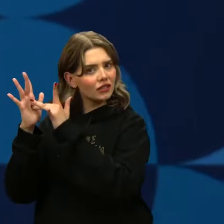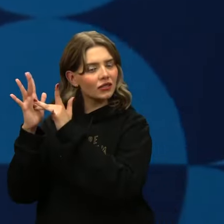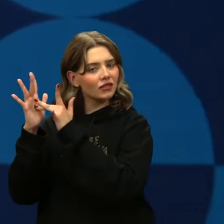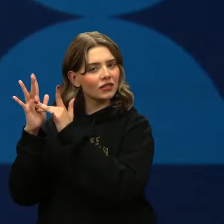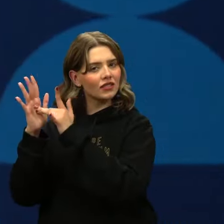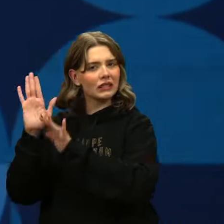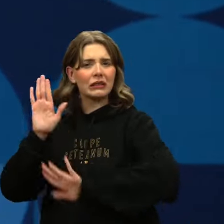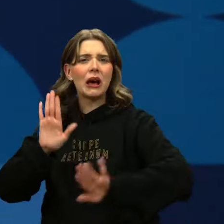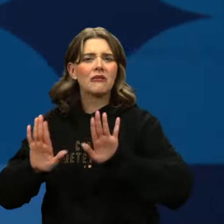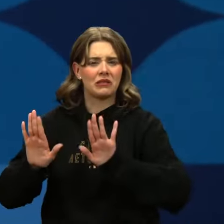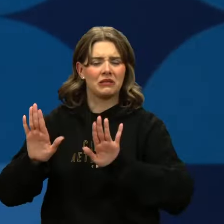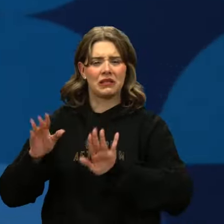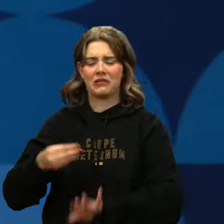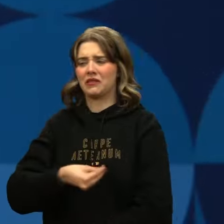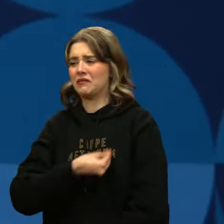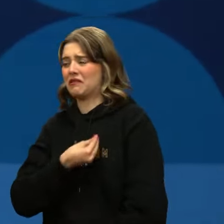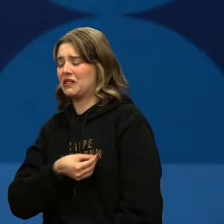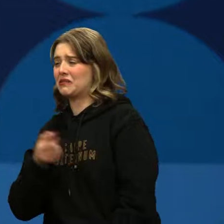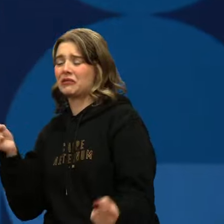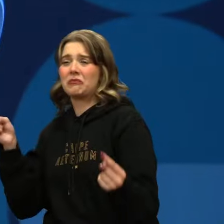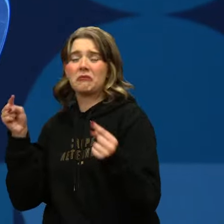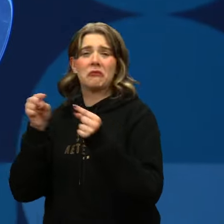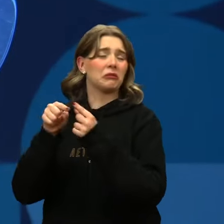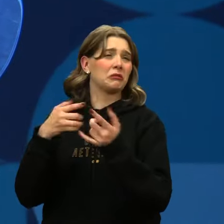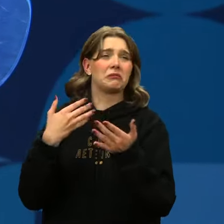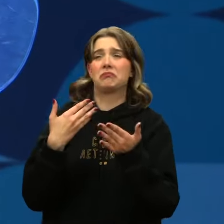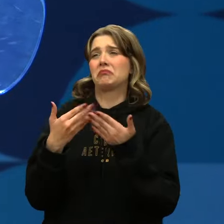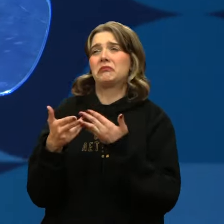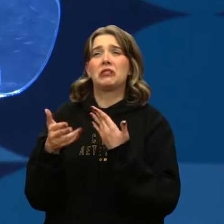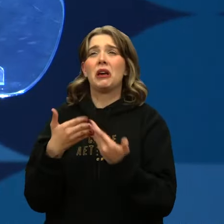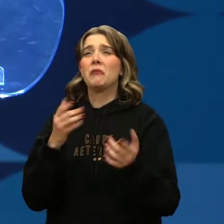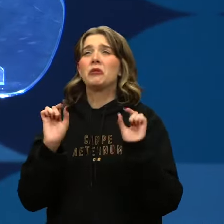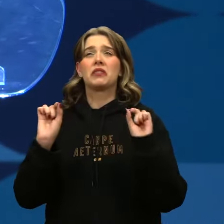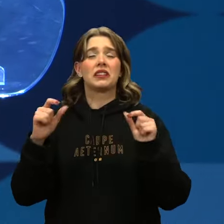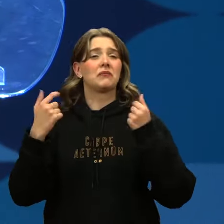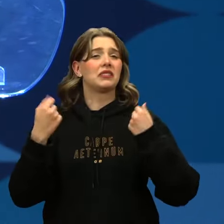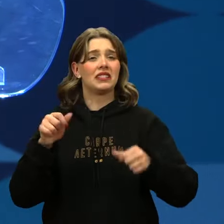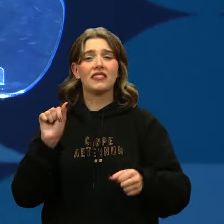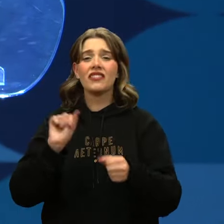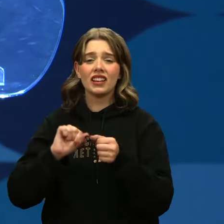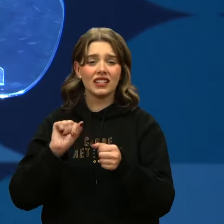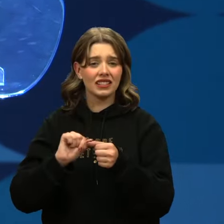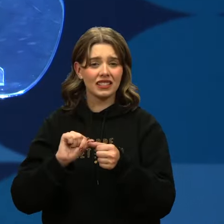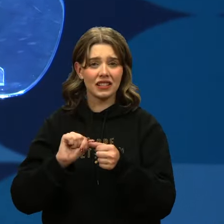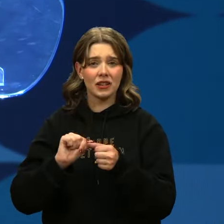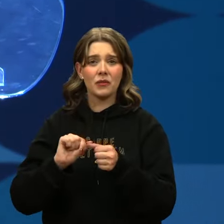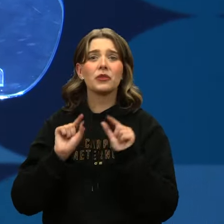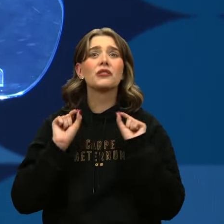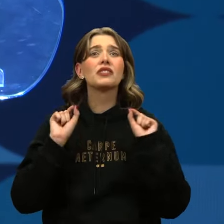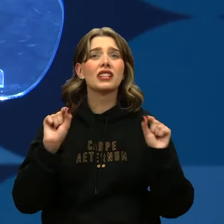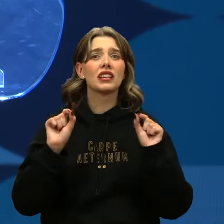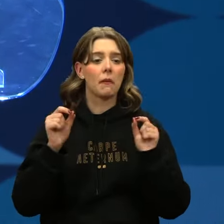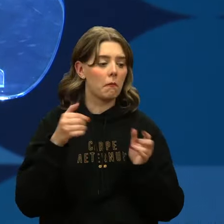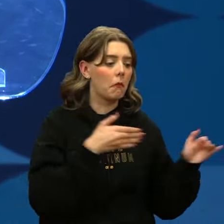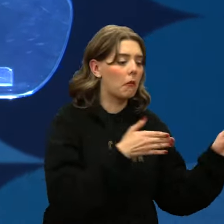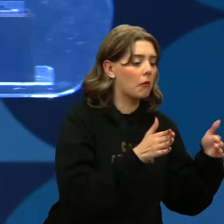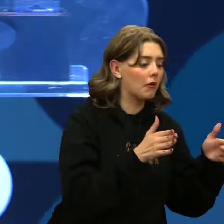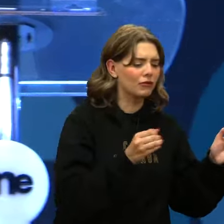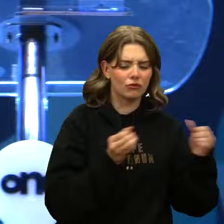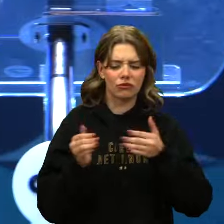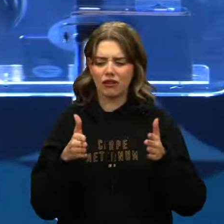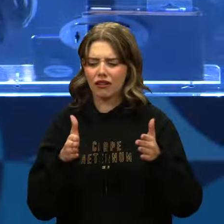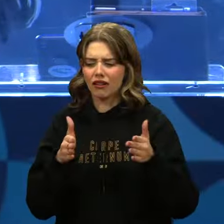esse propósito, você não sabe para onde ir, porque você está tentando achar muitos caminhos de acordo com o teu discernimento, com o teu entendimento, mas